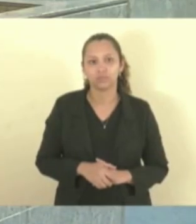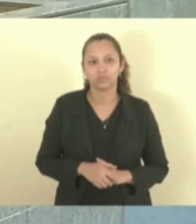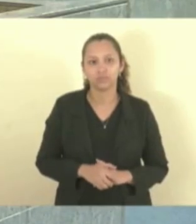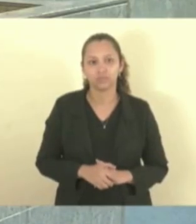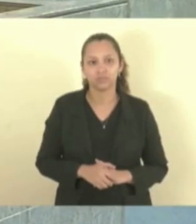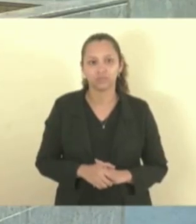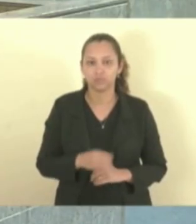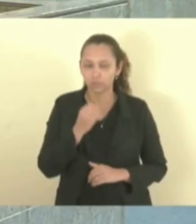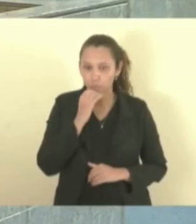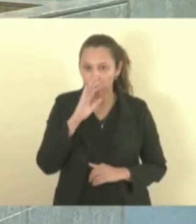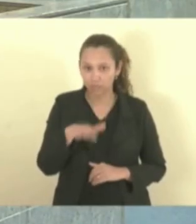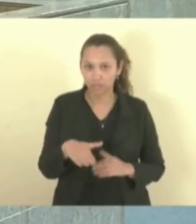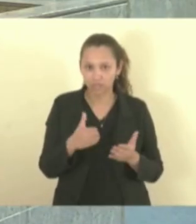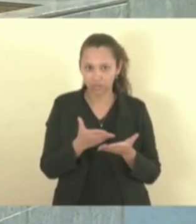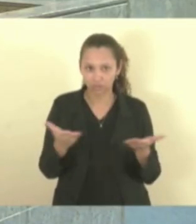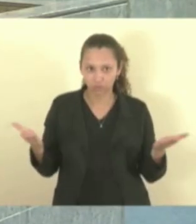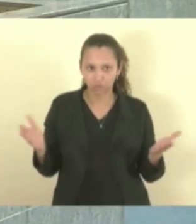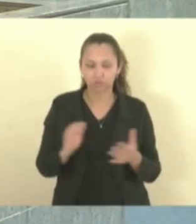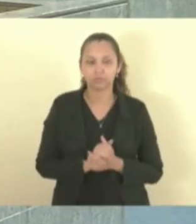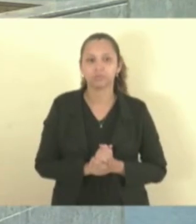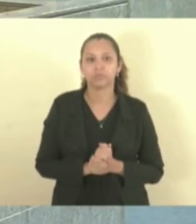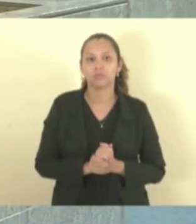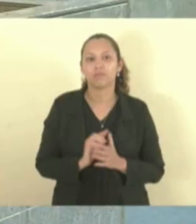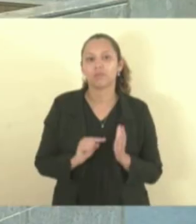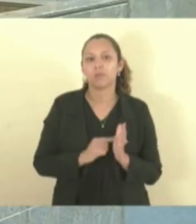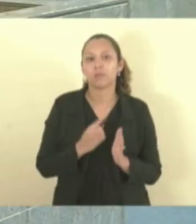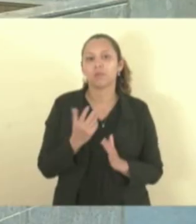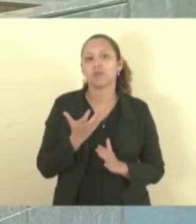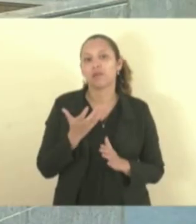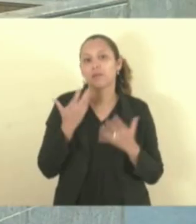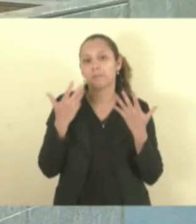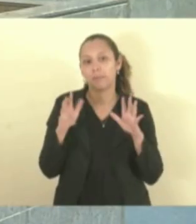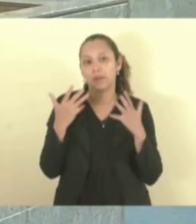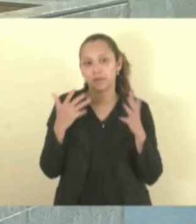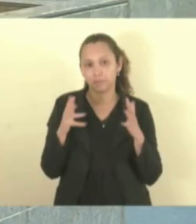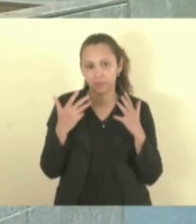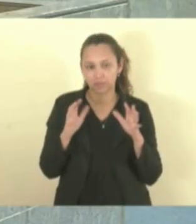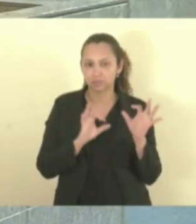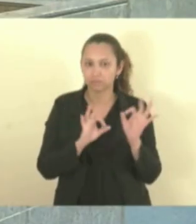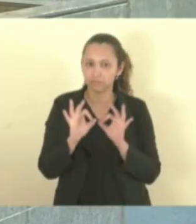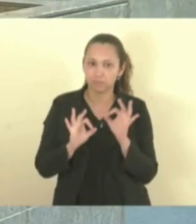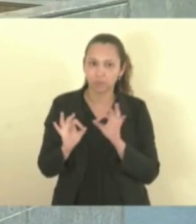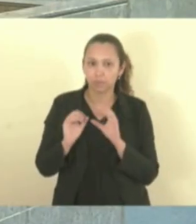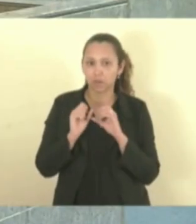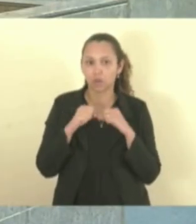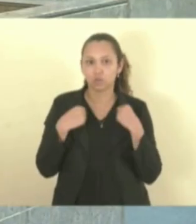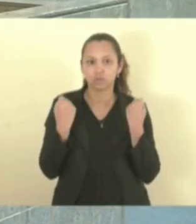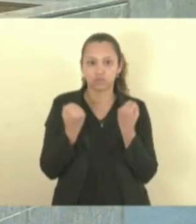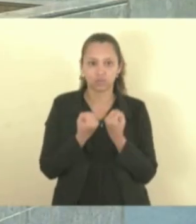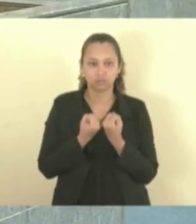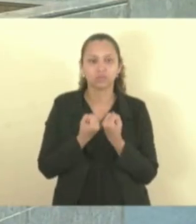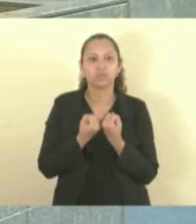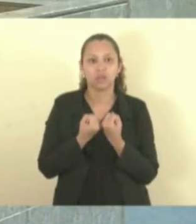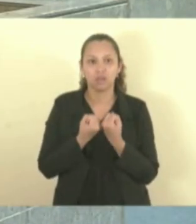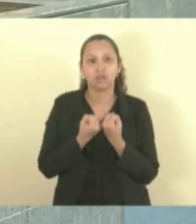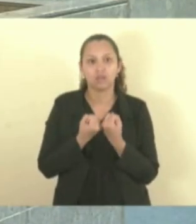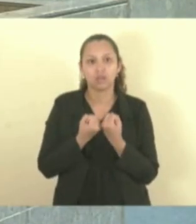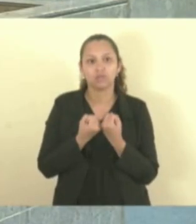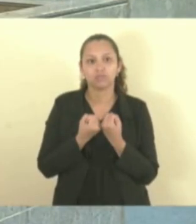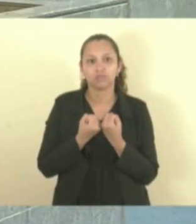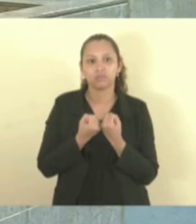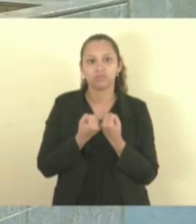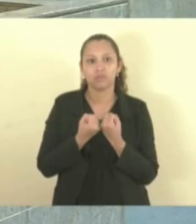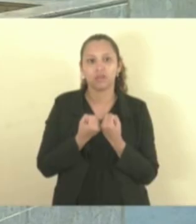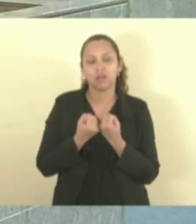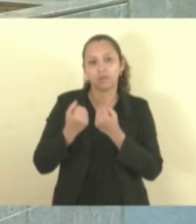Bem, boa tarde a todos. Primeiramente, queria parabenizar a iniciativa de preparar o seminário, trazer um assunto tão importante